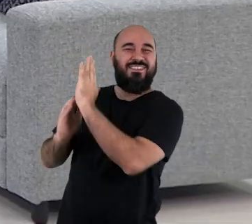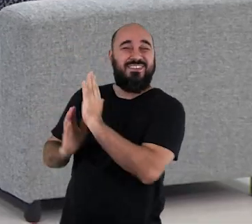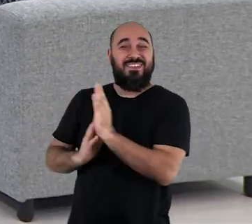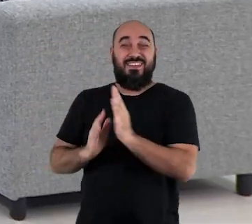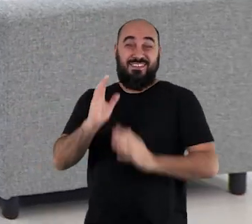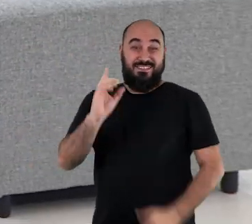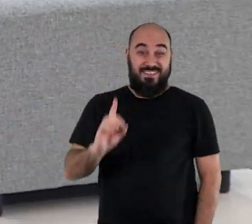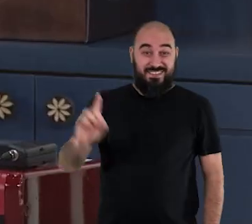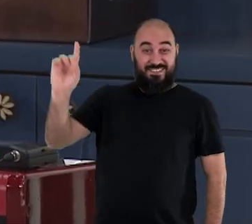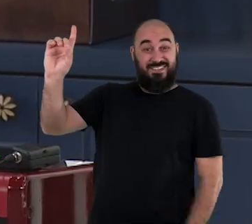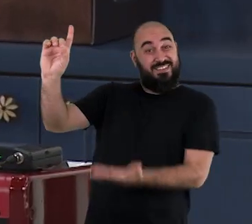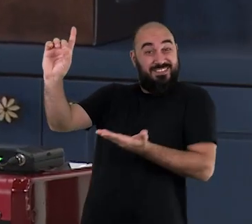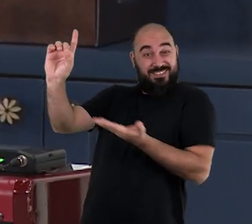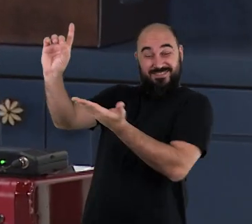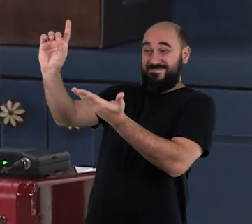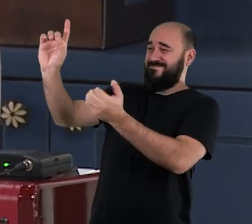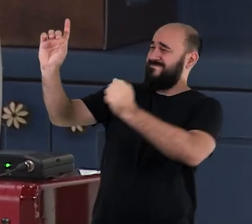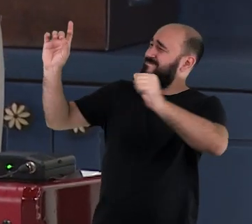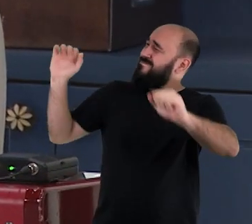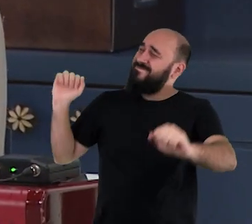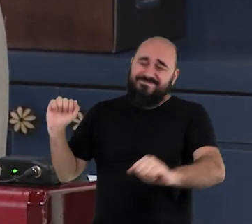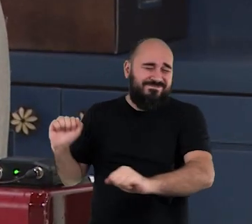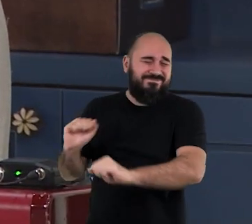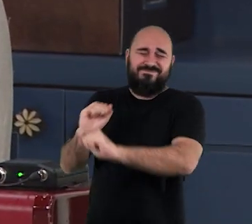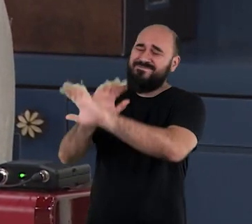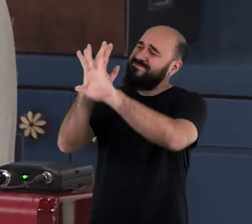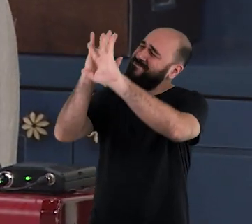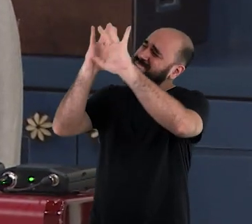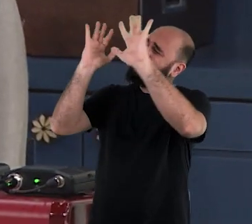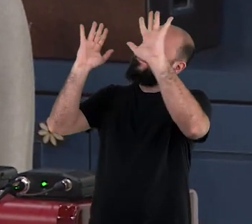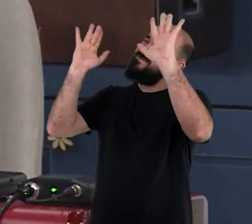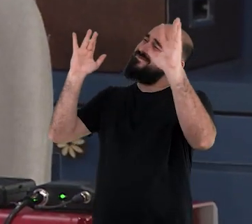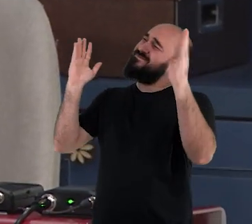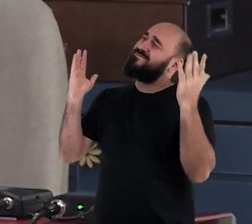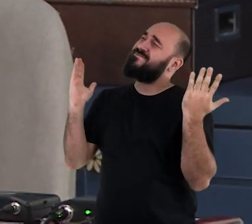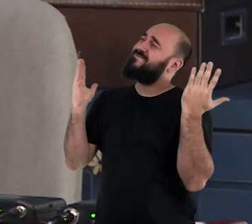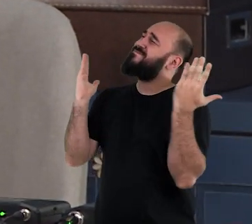louvor. A Deus seja glória.